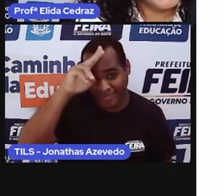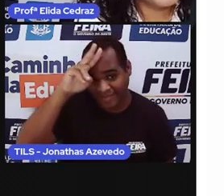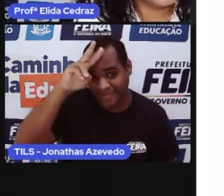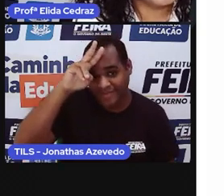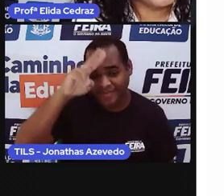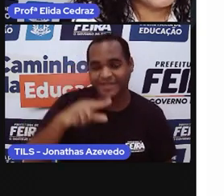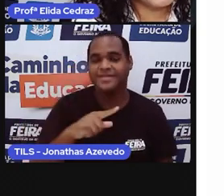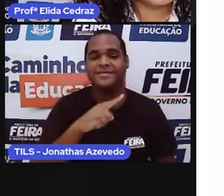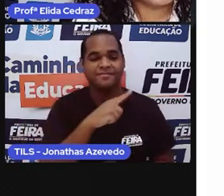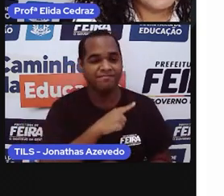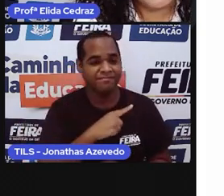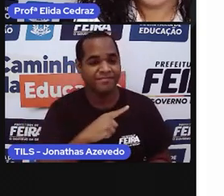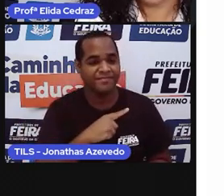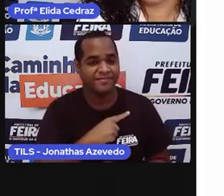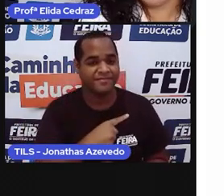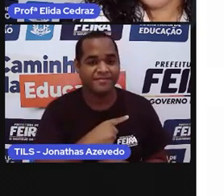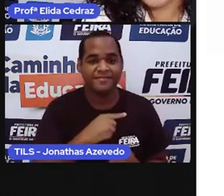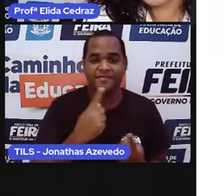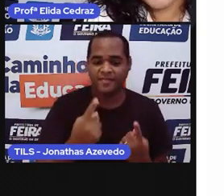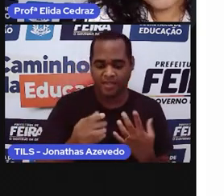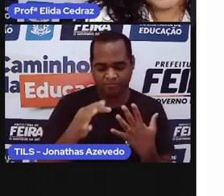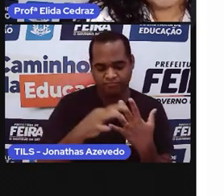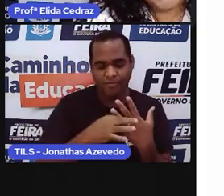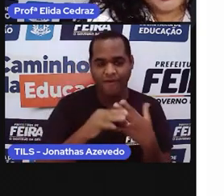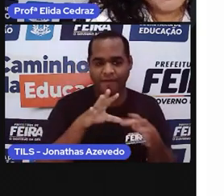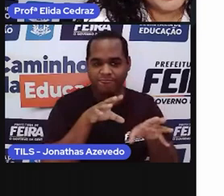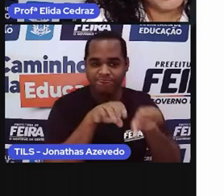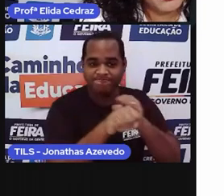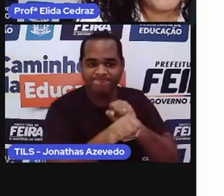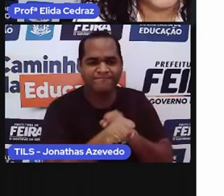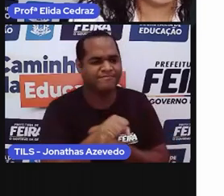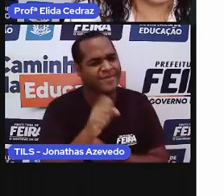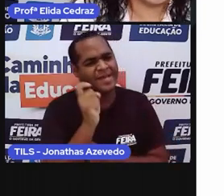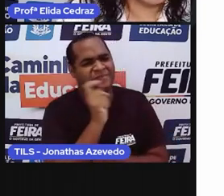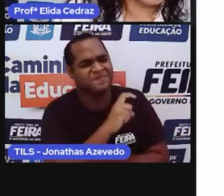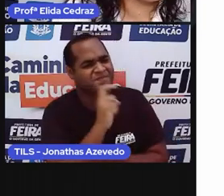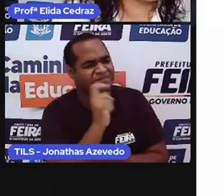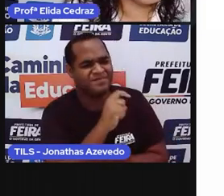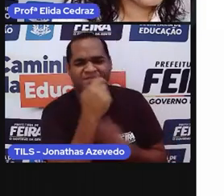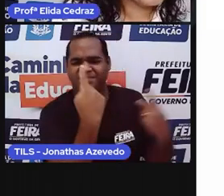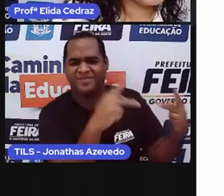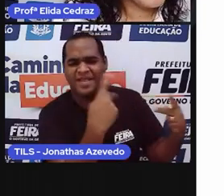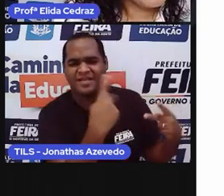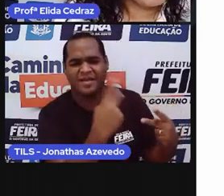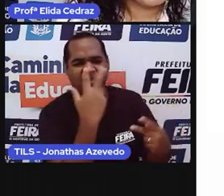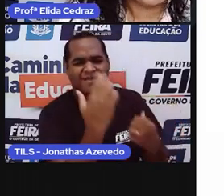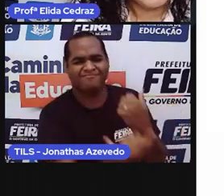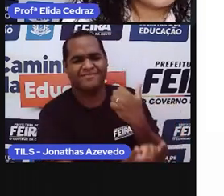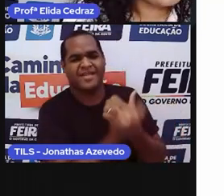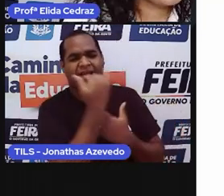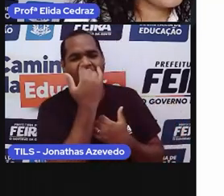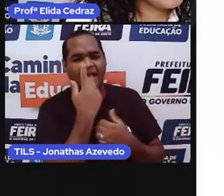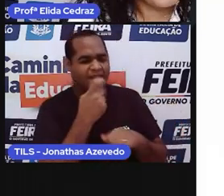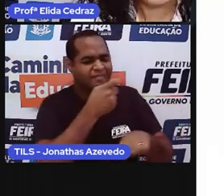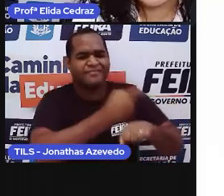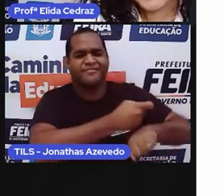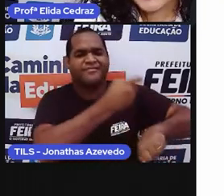A barata diz que tem um anel de formatura. É mentira da